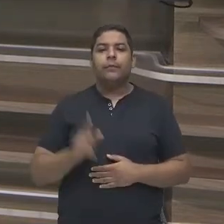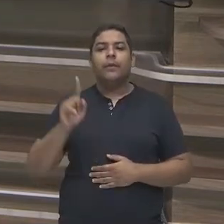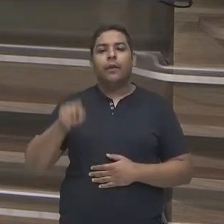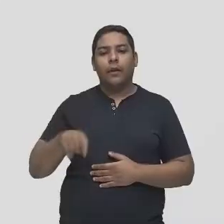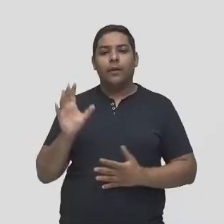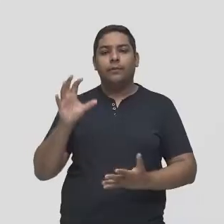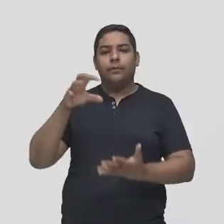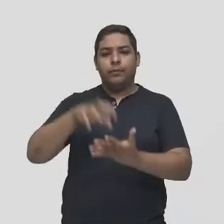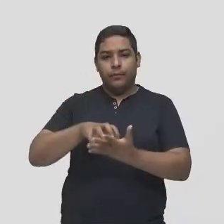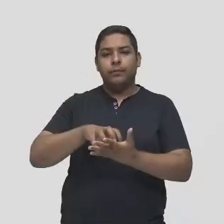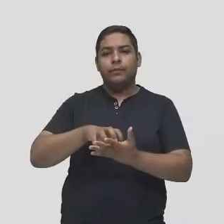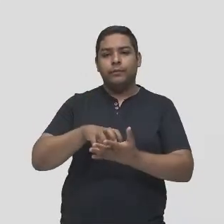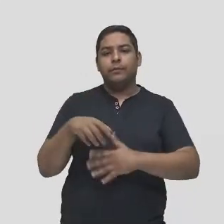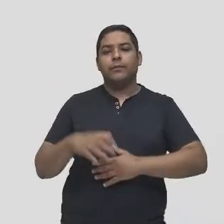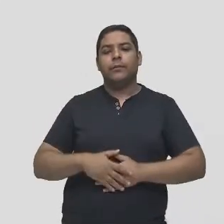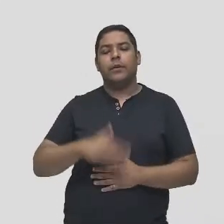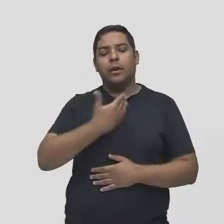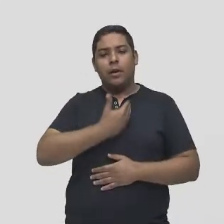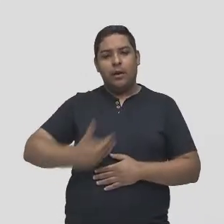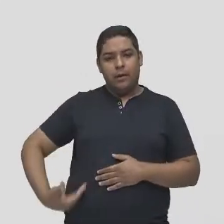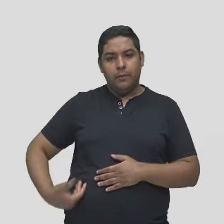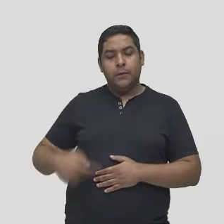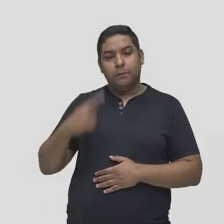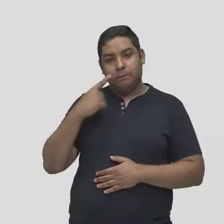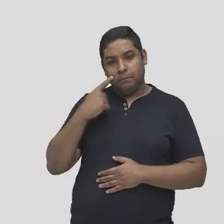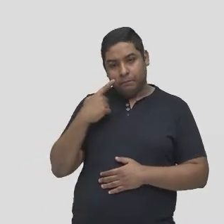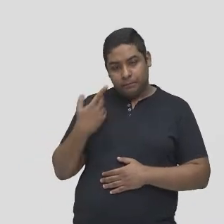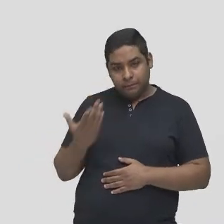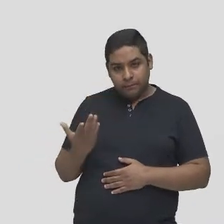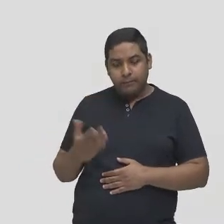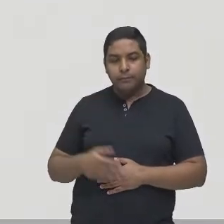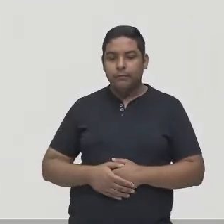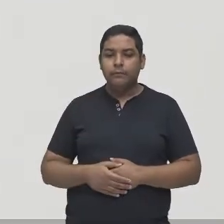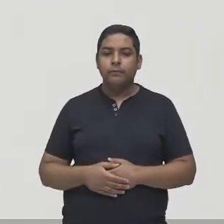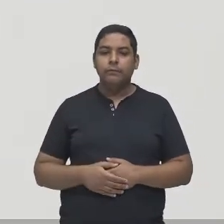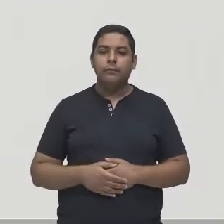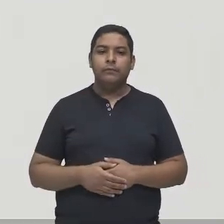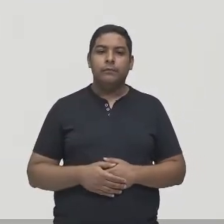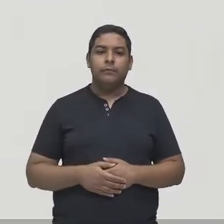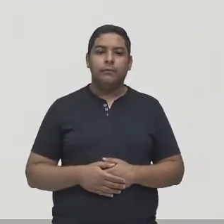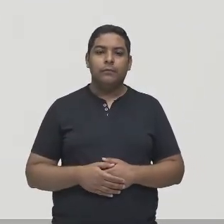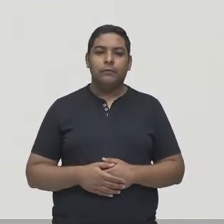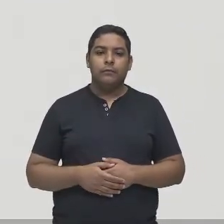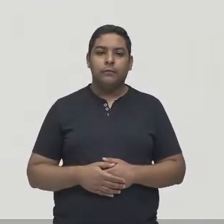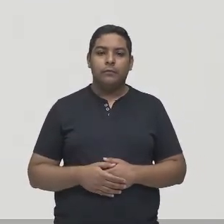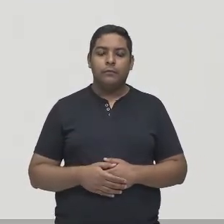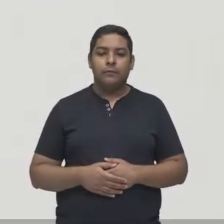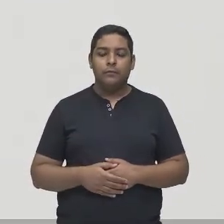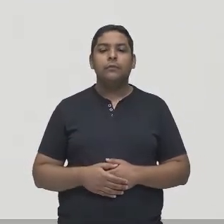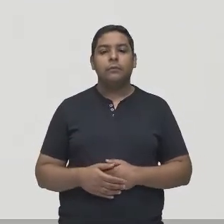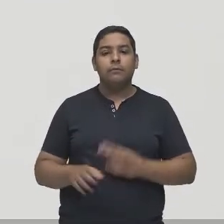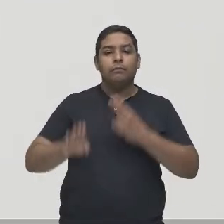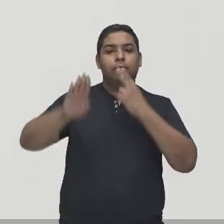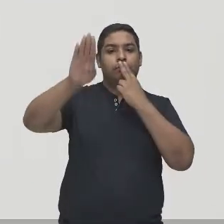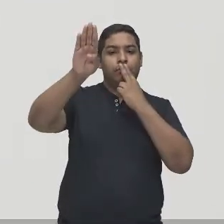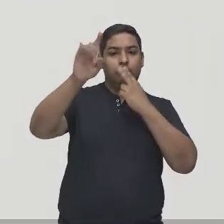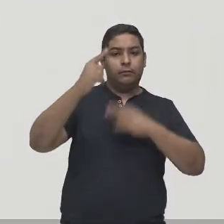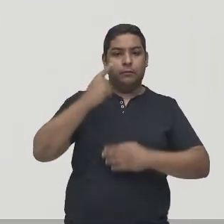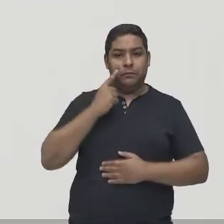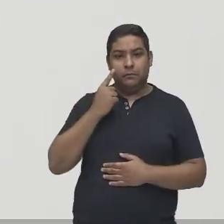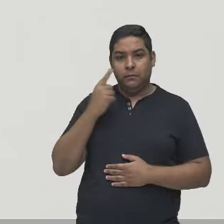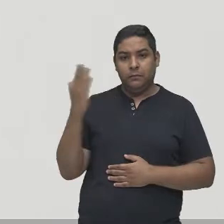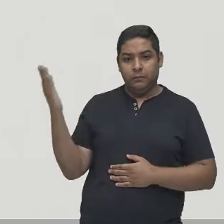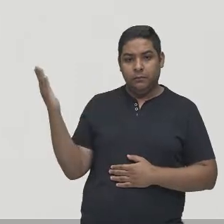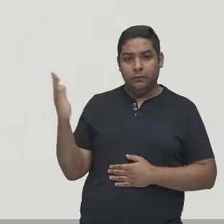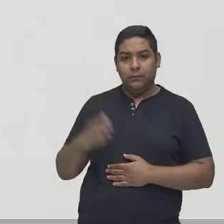na Alemanha, que vocês já sabem a consequência através da Segunda Guerra Mundial. Então, aqui temos a figura dele e vocês sabem que